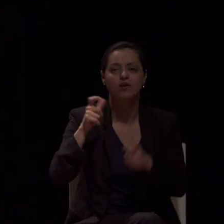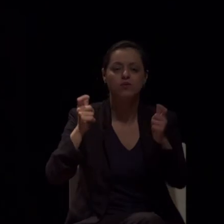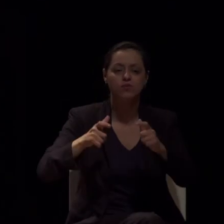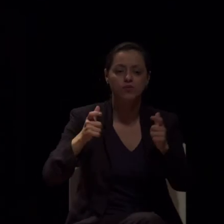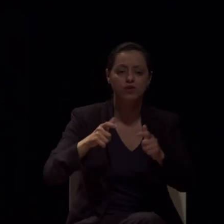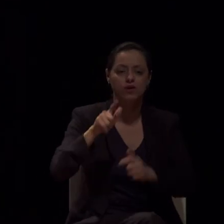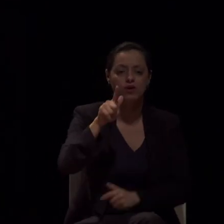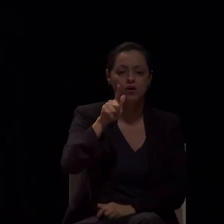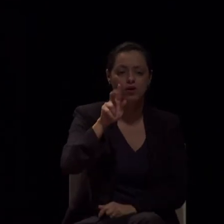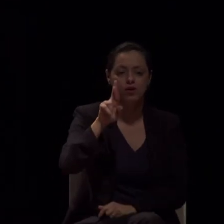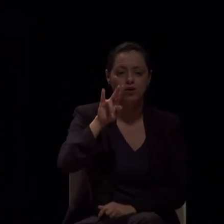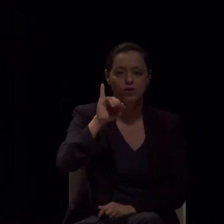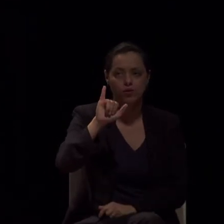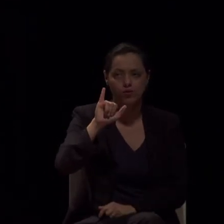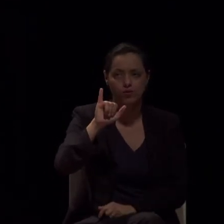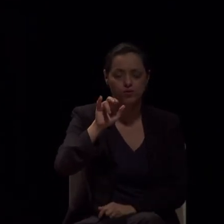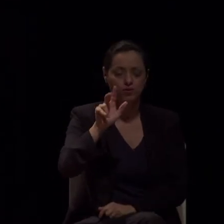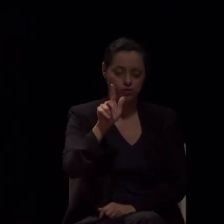dentro